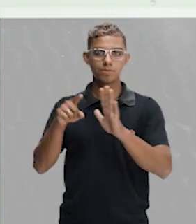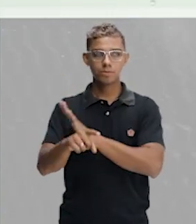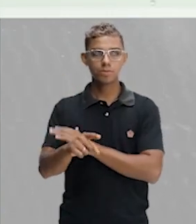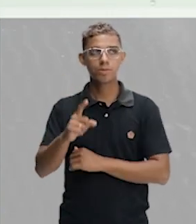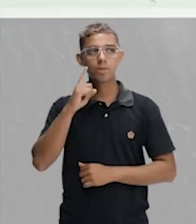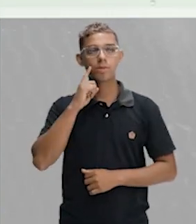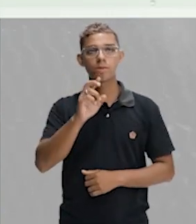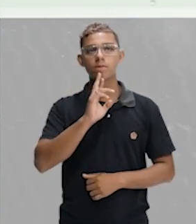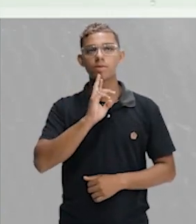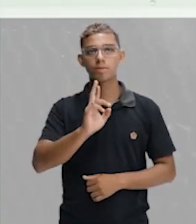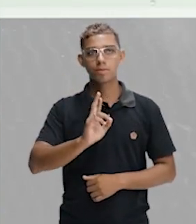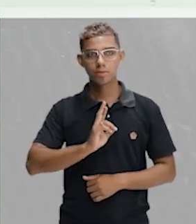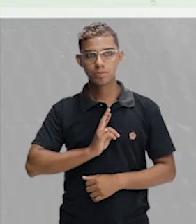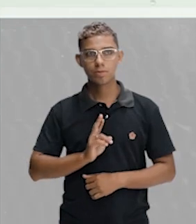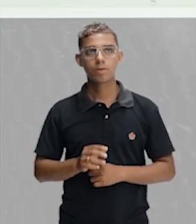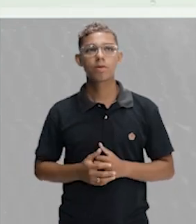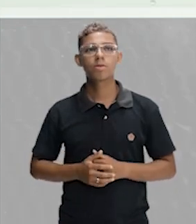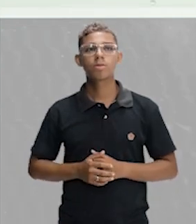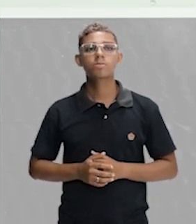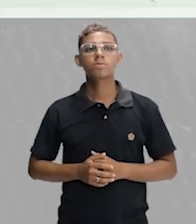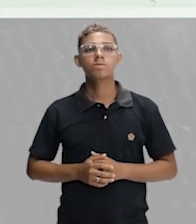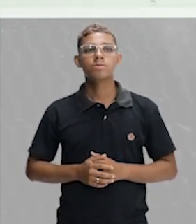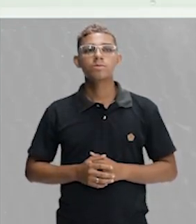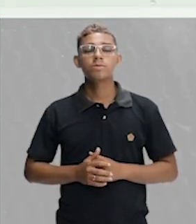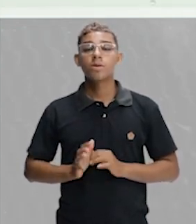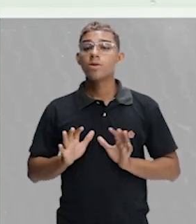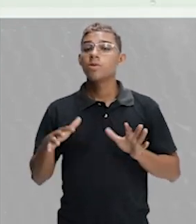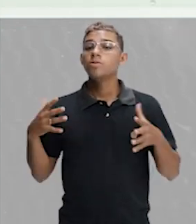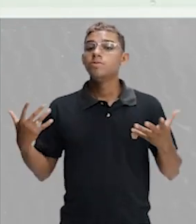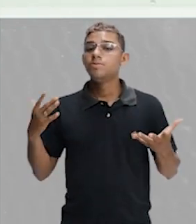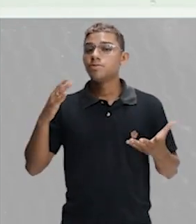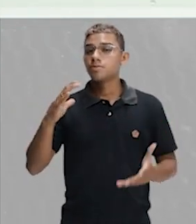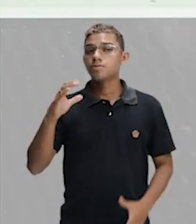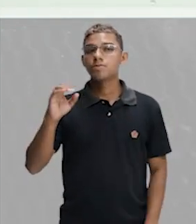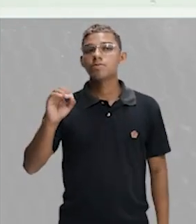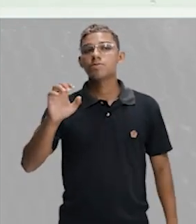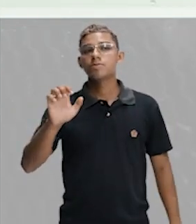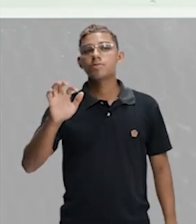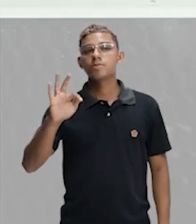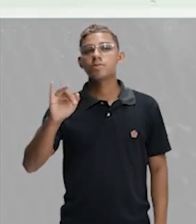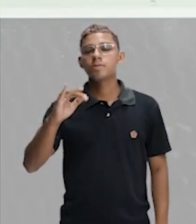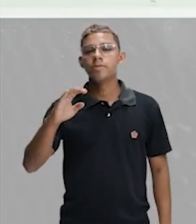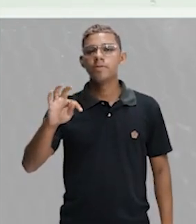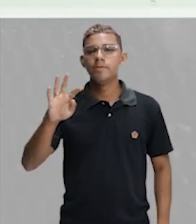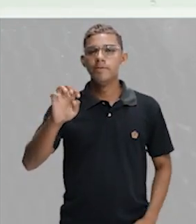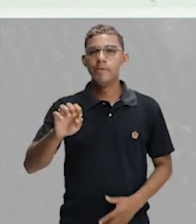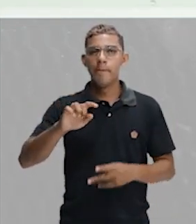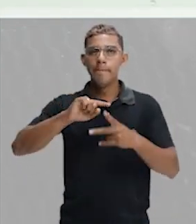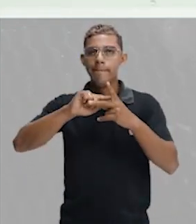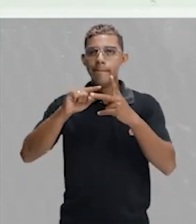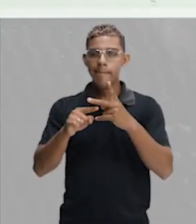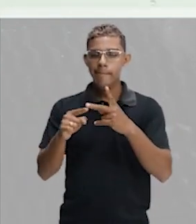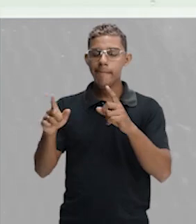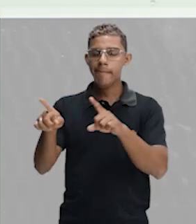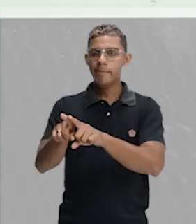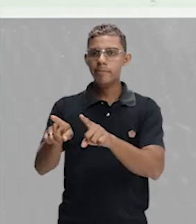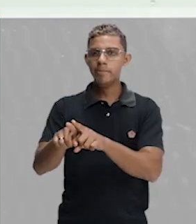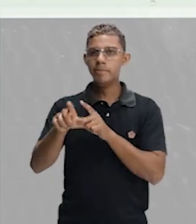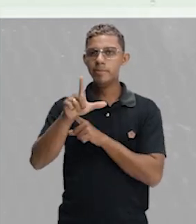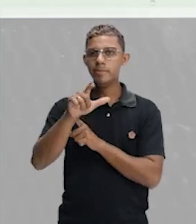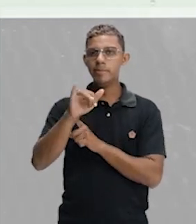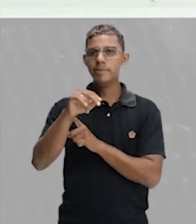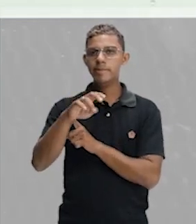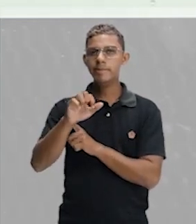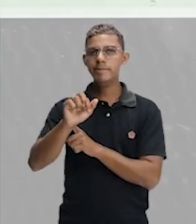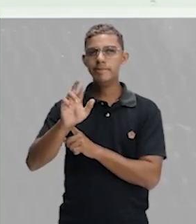resolver questão bem simples qual coeficiente angular e linear da